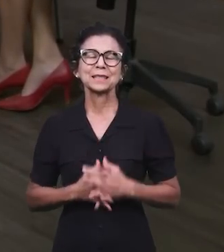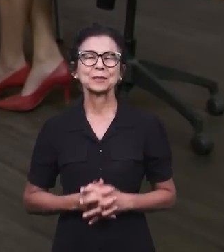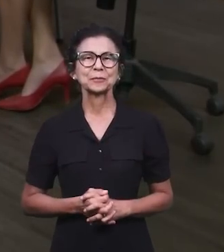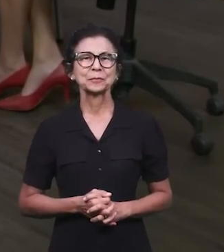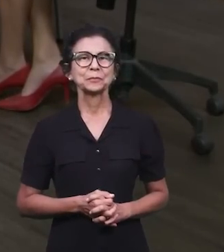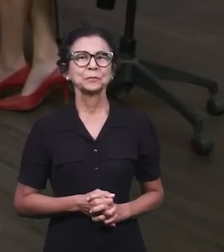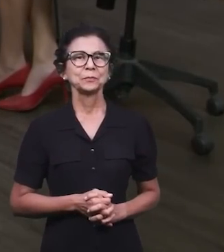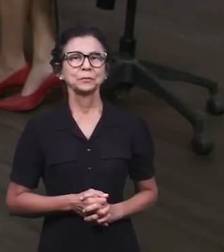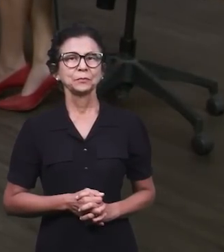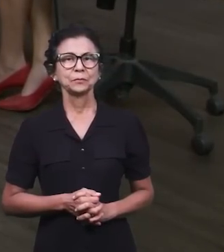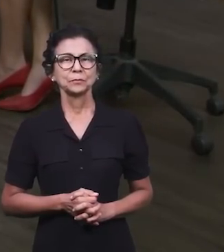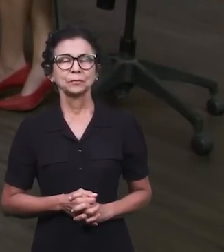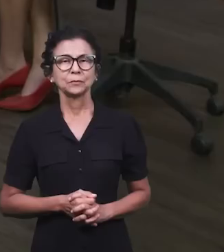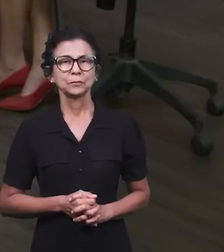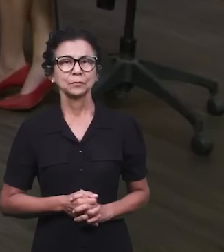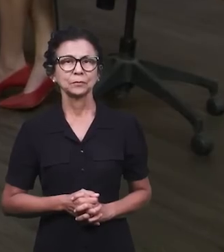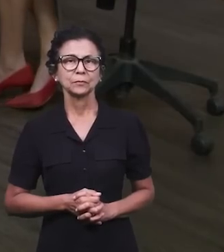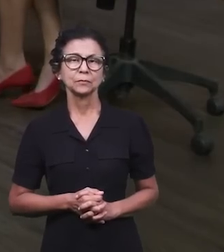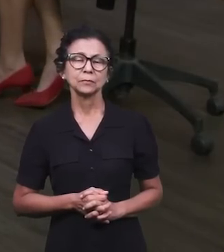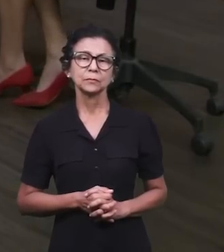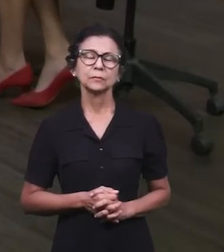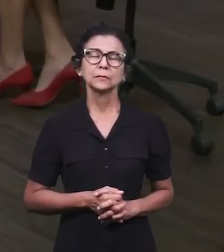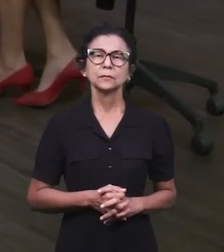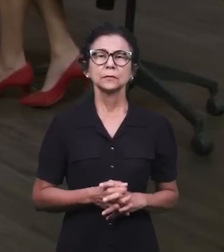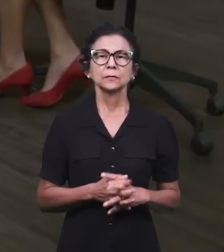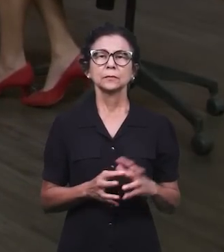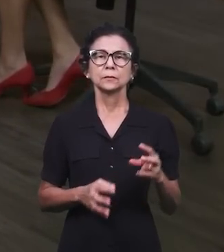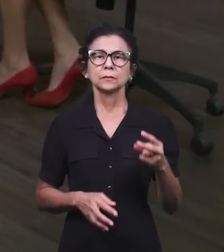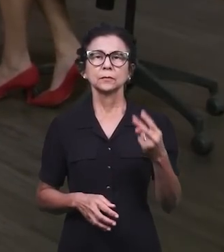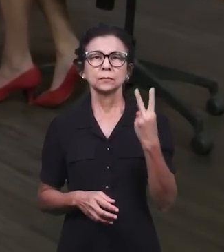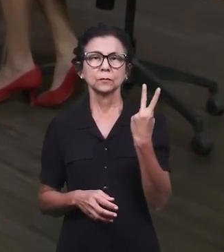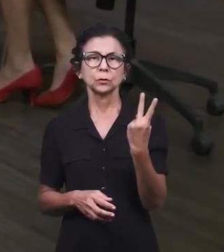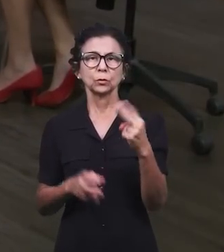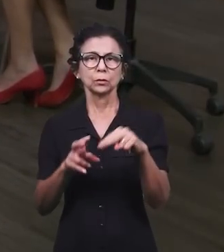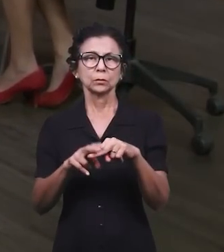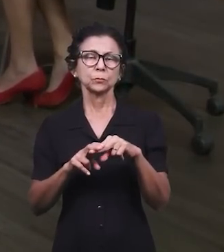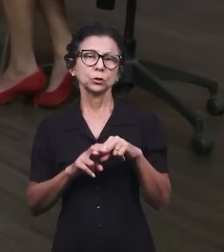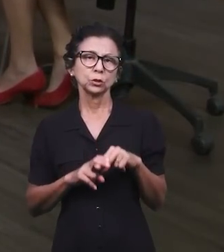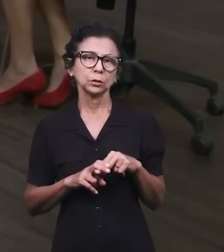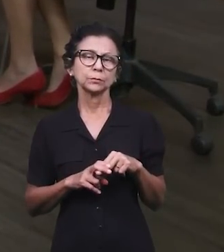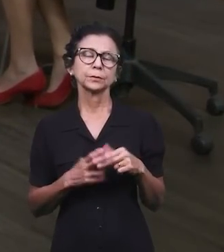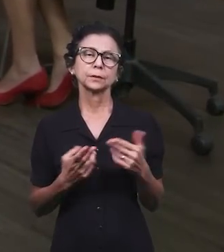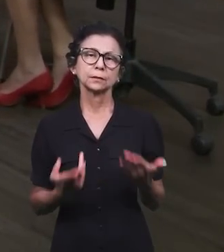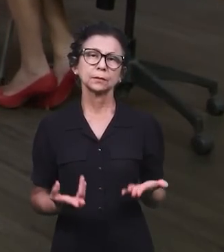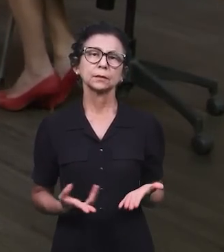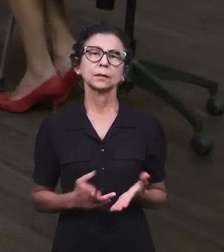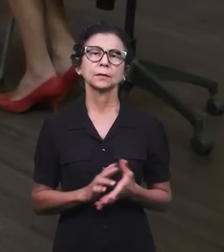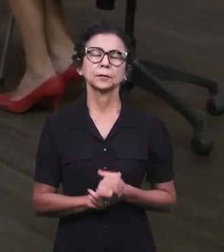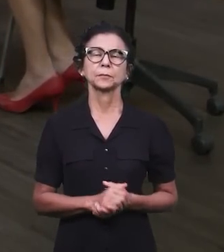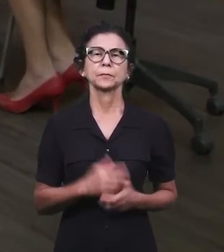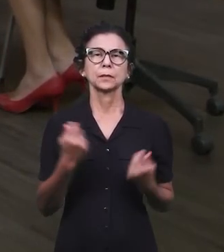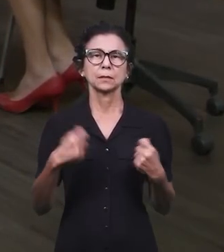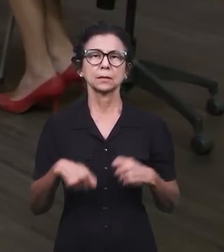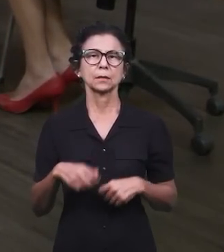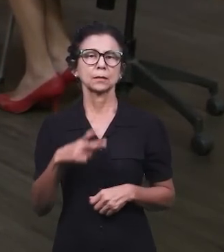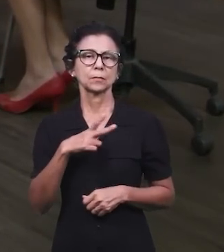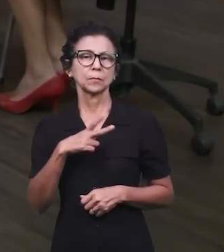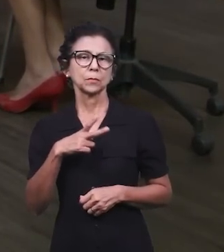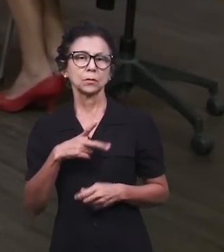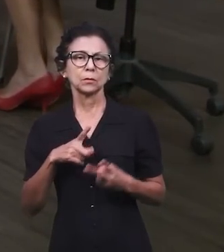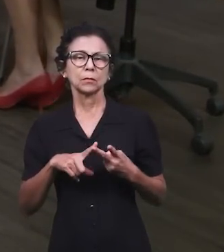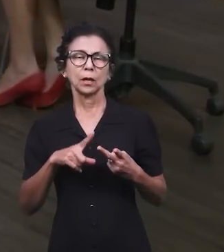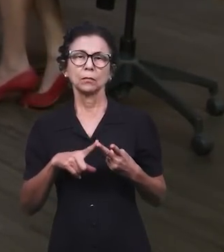eu disse 2 motivos. Um é as suas necessidades e os outros, o outro segundo que eu falei, é aquele que o Senhor vai orientar. Muito comum,